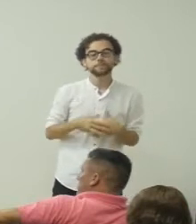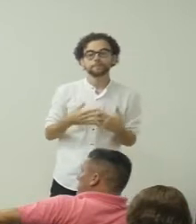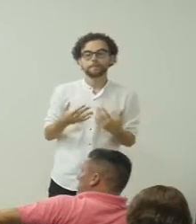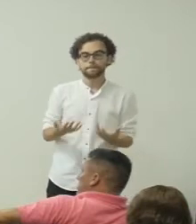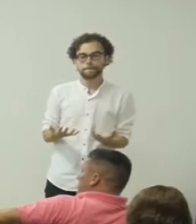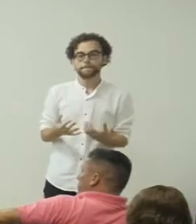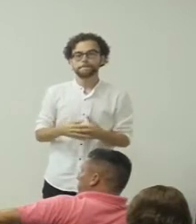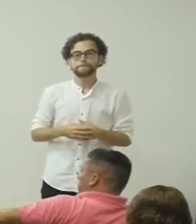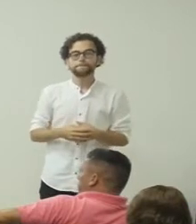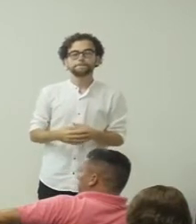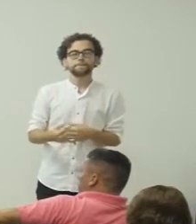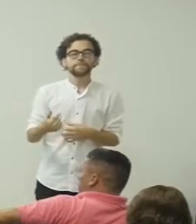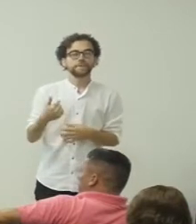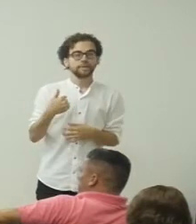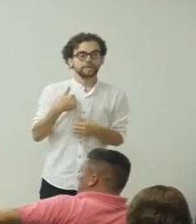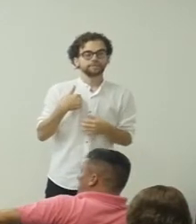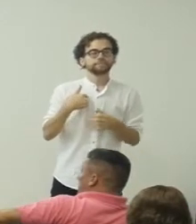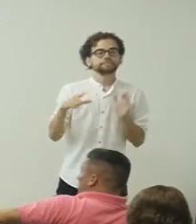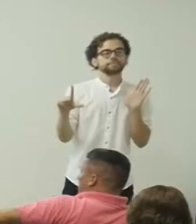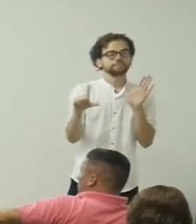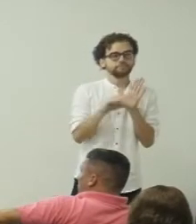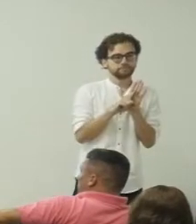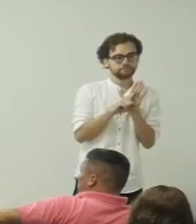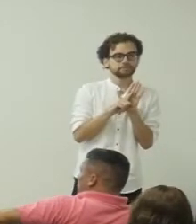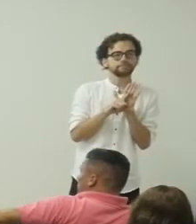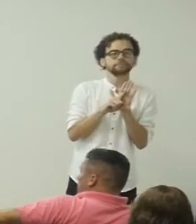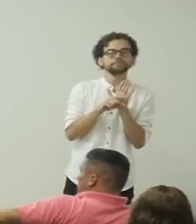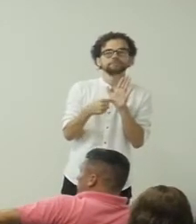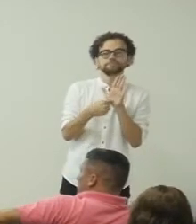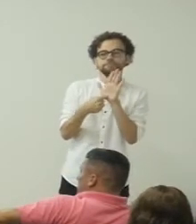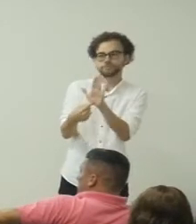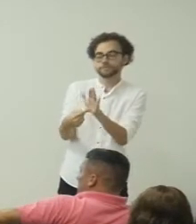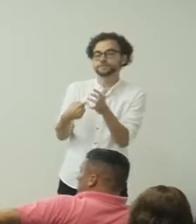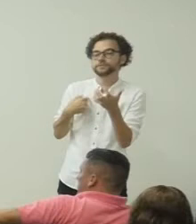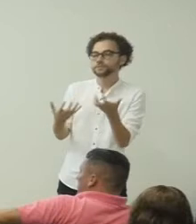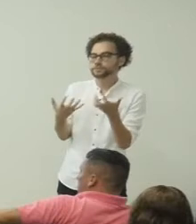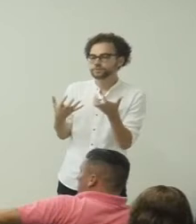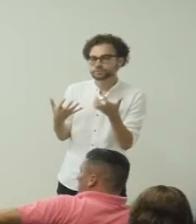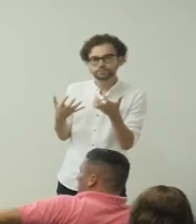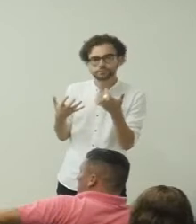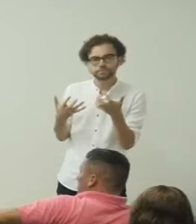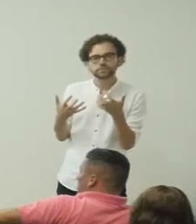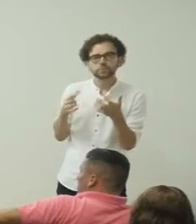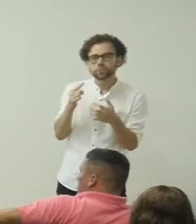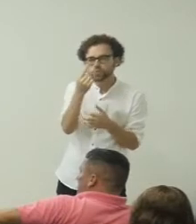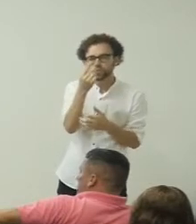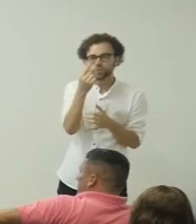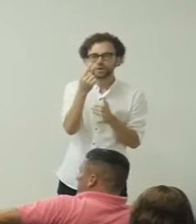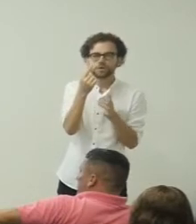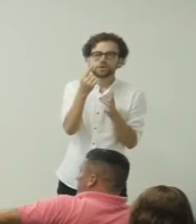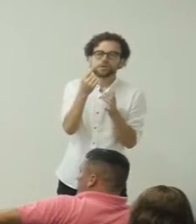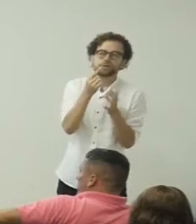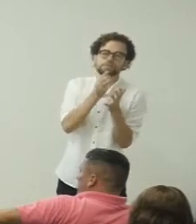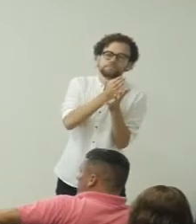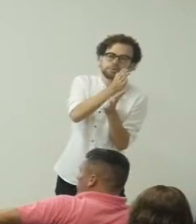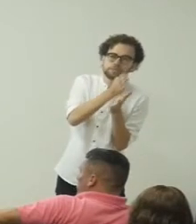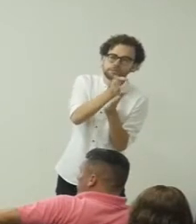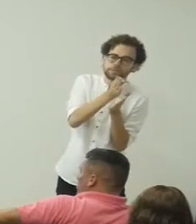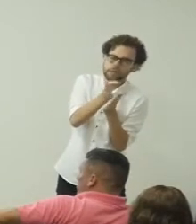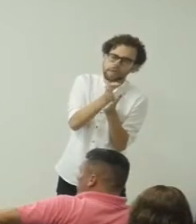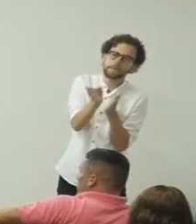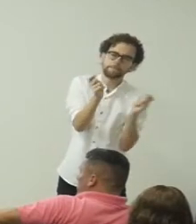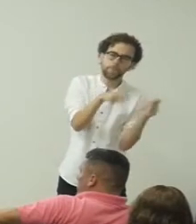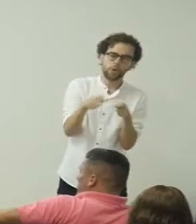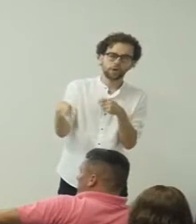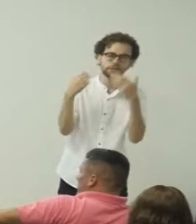Bem, eu trouxe para vocês a lei e eu quero trabalhar um pouquinho, uma pelo menos das possíveis vertentes de